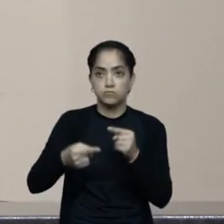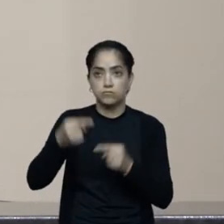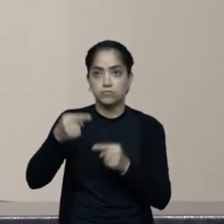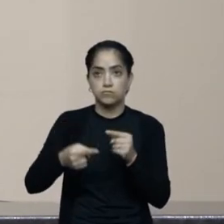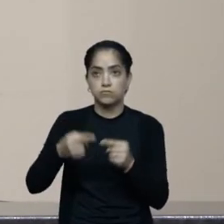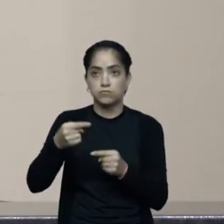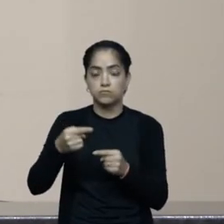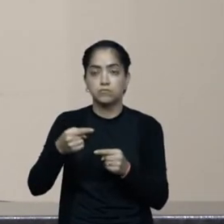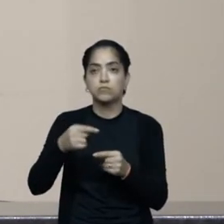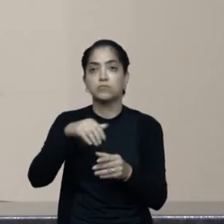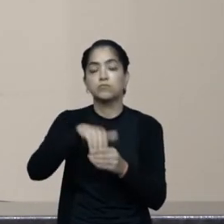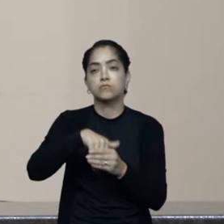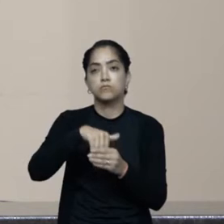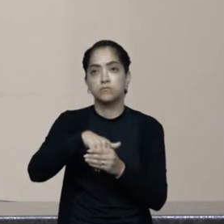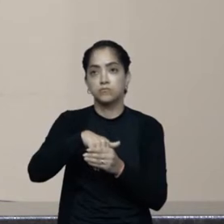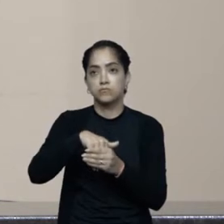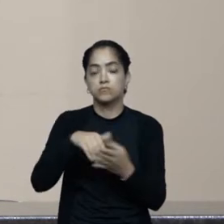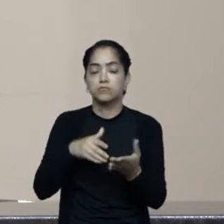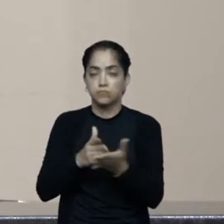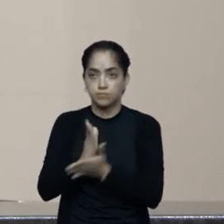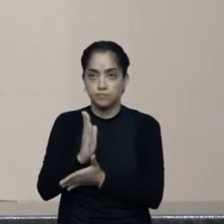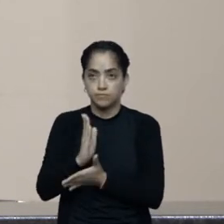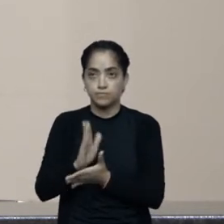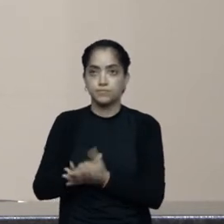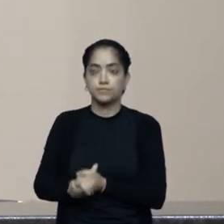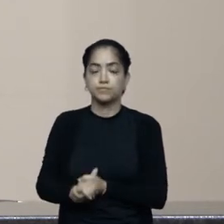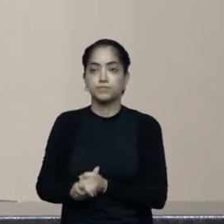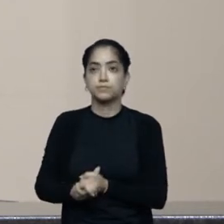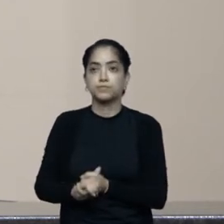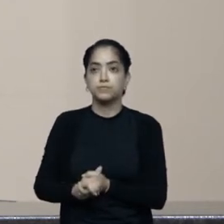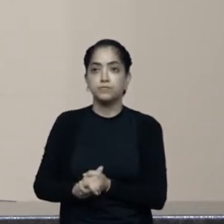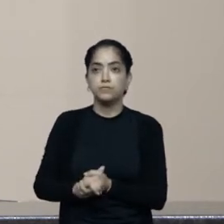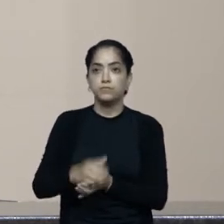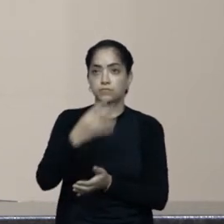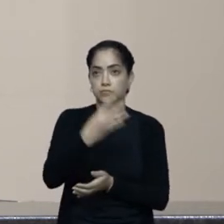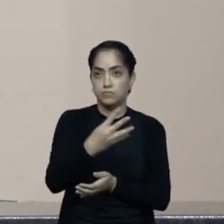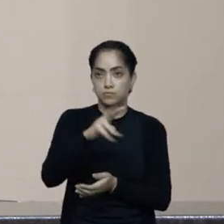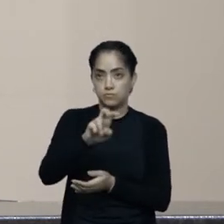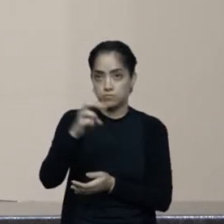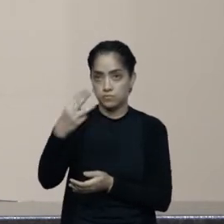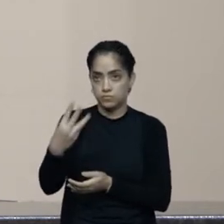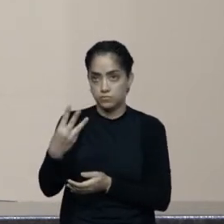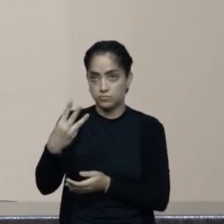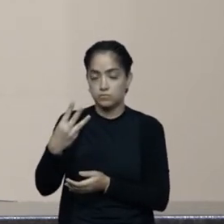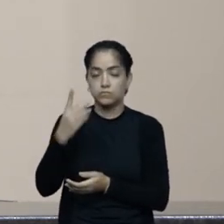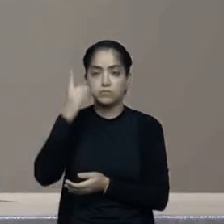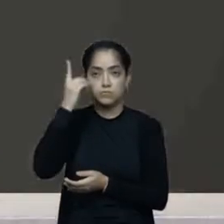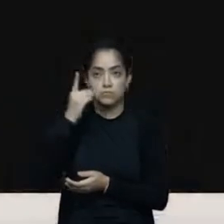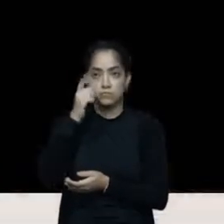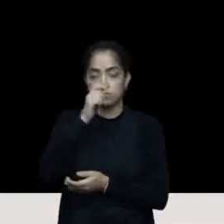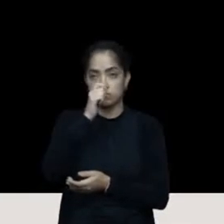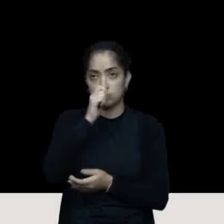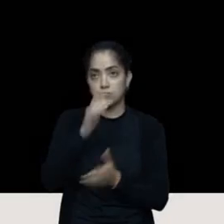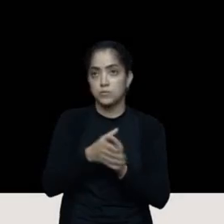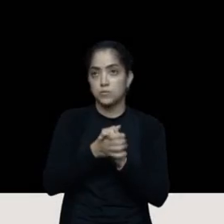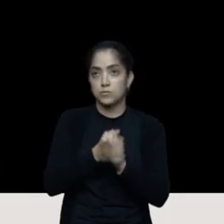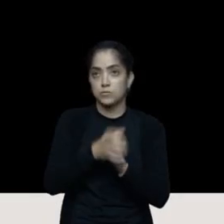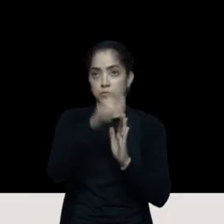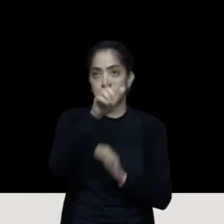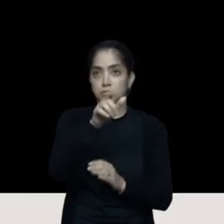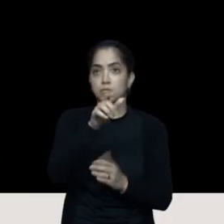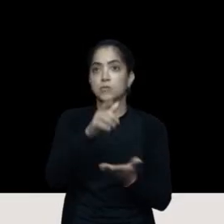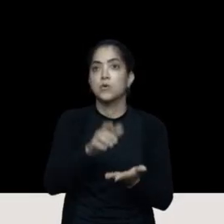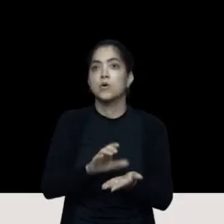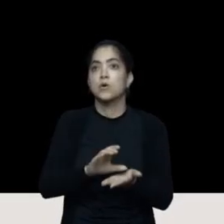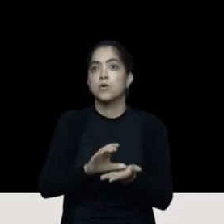Em votação. Aprovado. Moção 453, deputado João Amin, cumprimentando o Grés Consulado